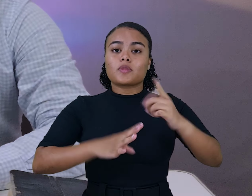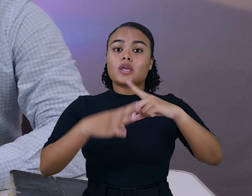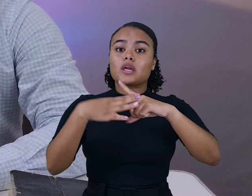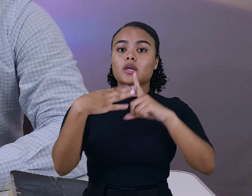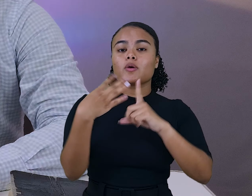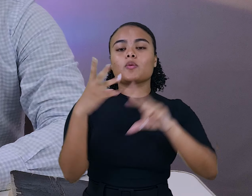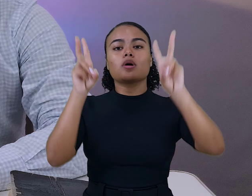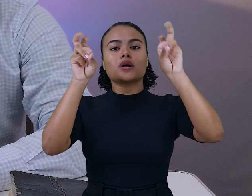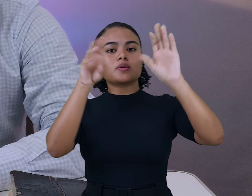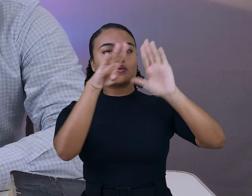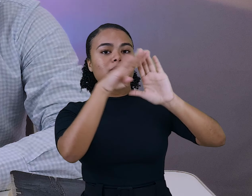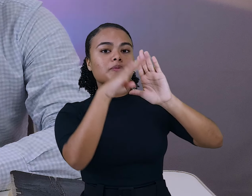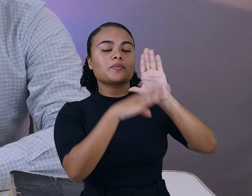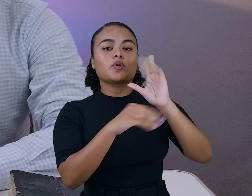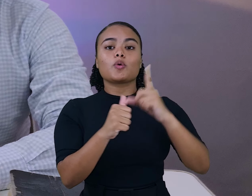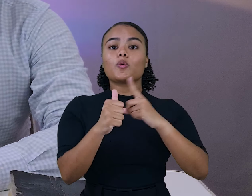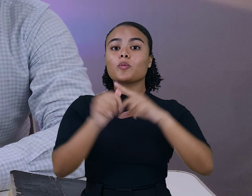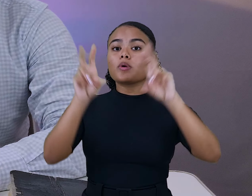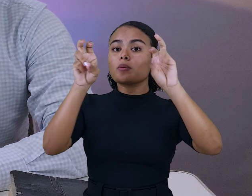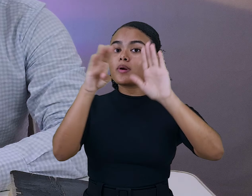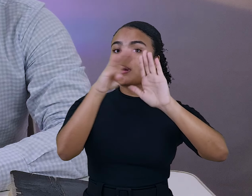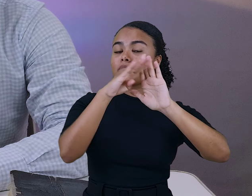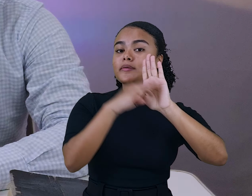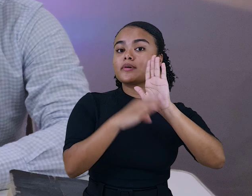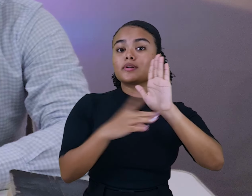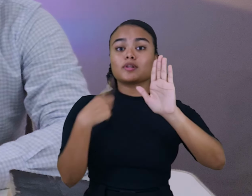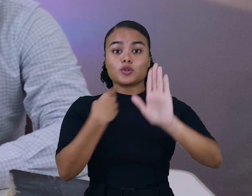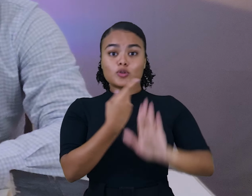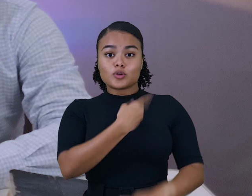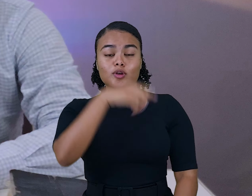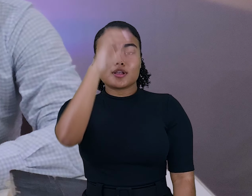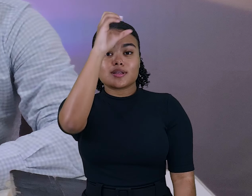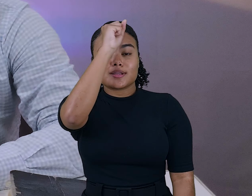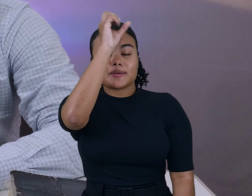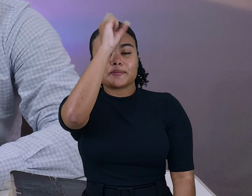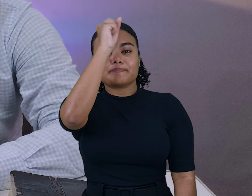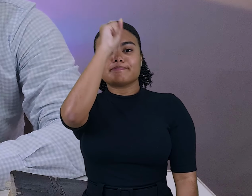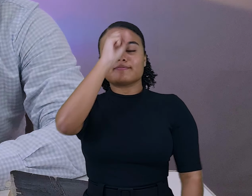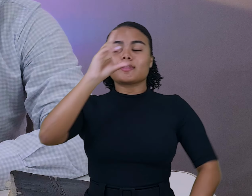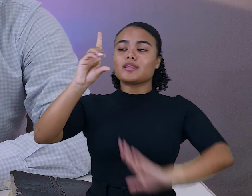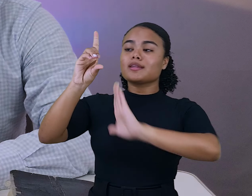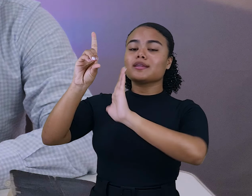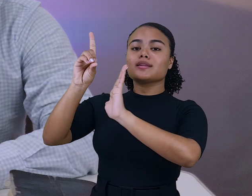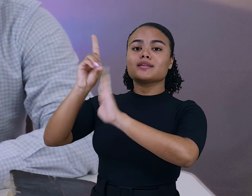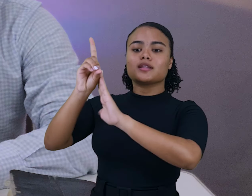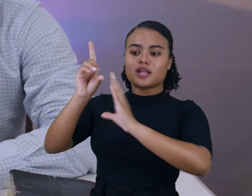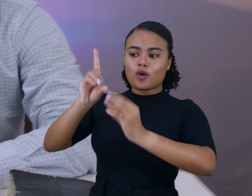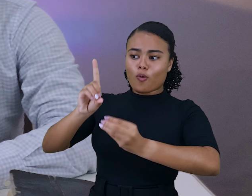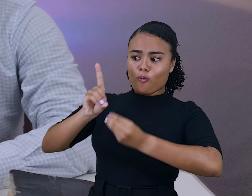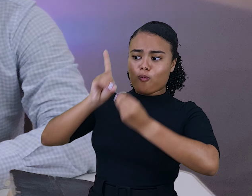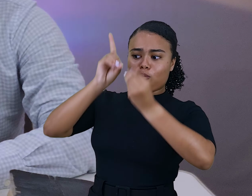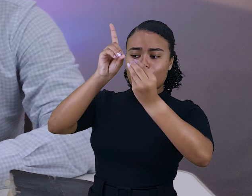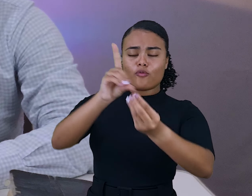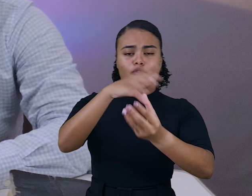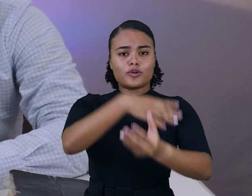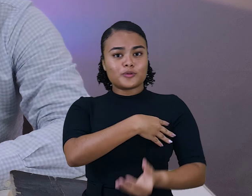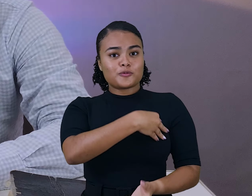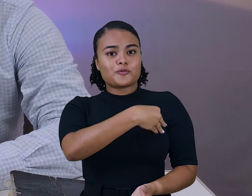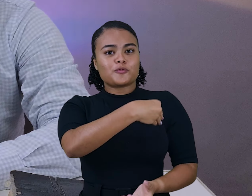4 subtópicos. No primeiro tópico, nós aprenderemos acerca de Deus enviando o